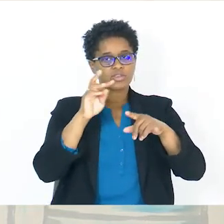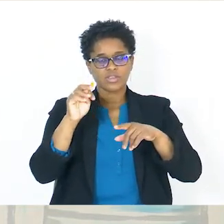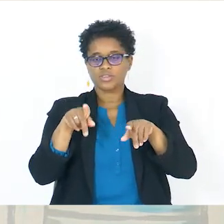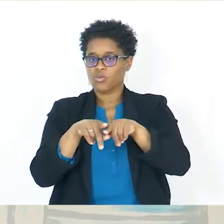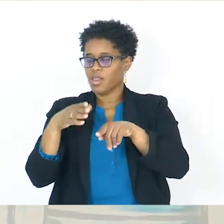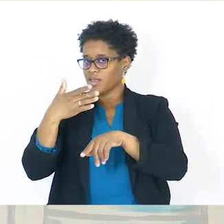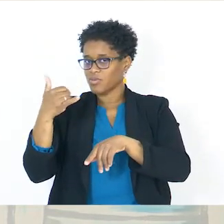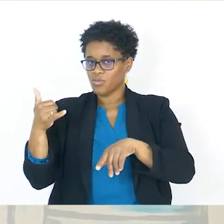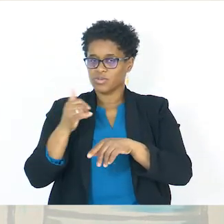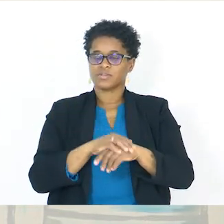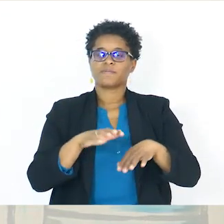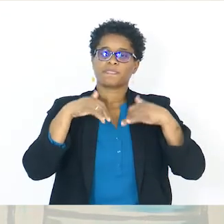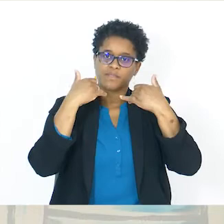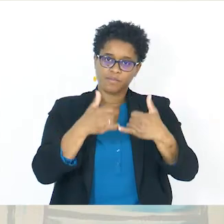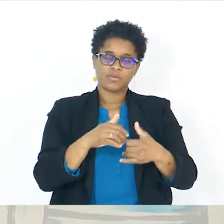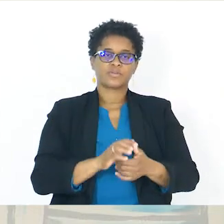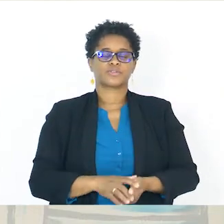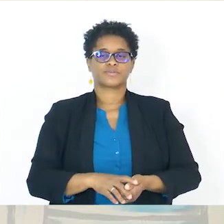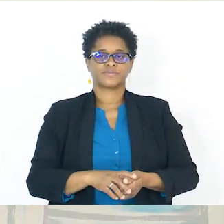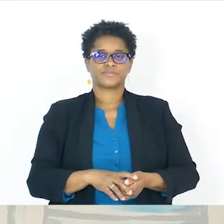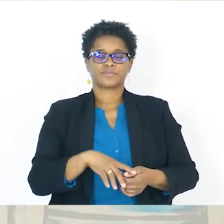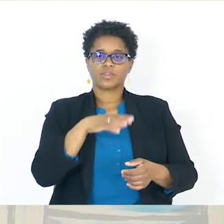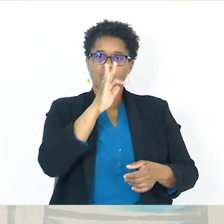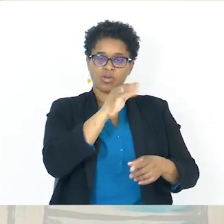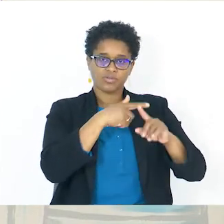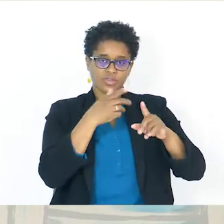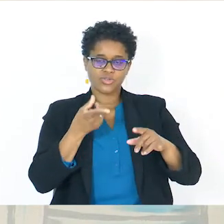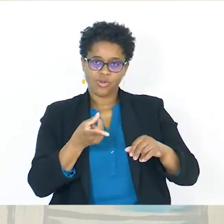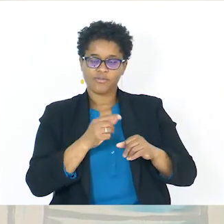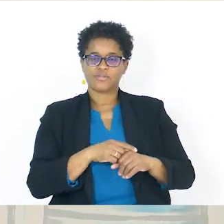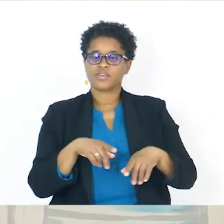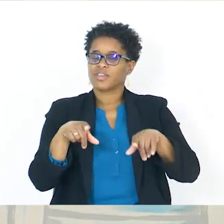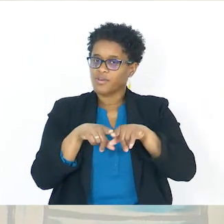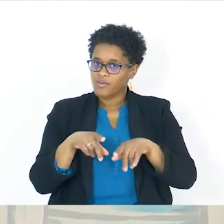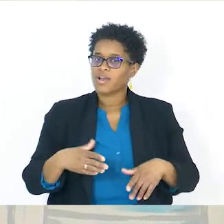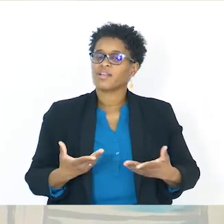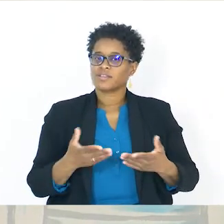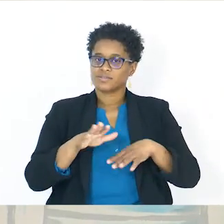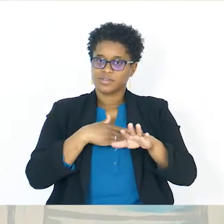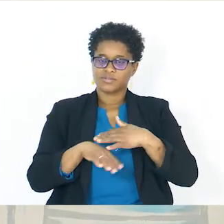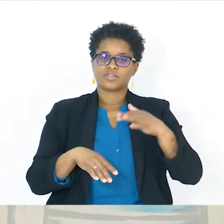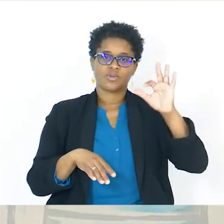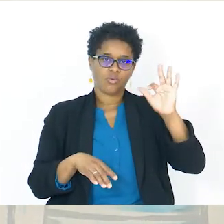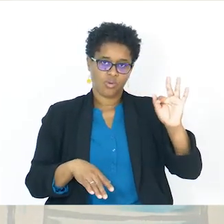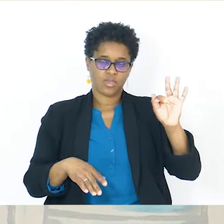a 12. Depois, quádruplo de 9. Significa que vamos